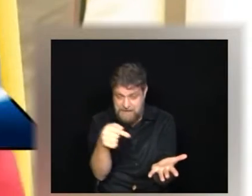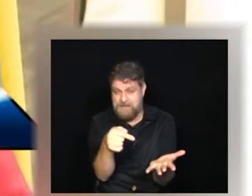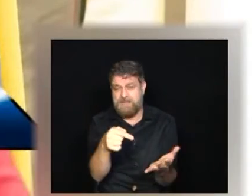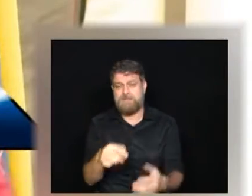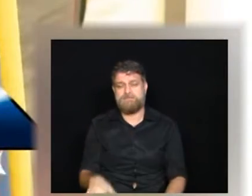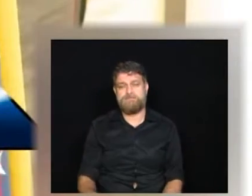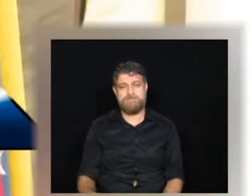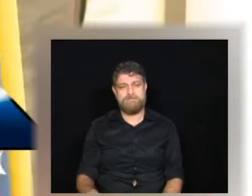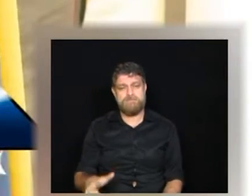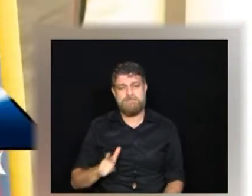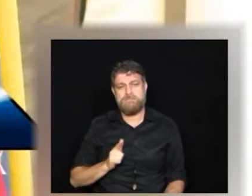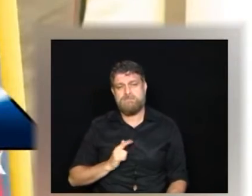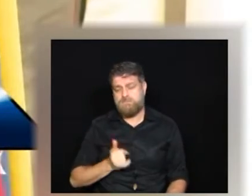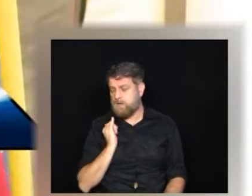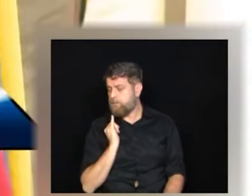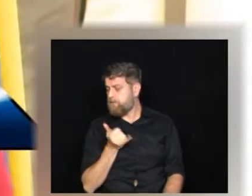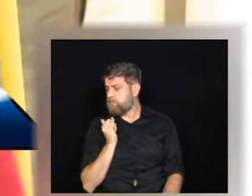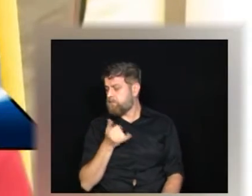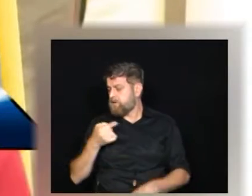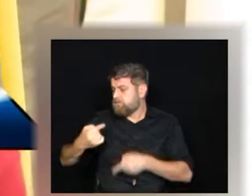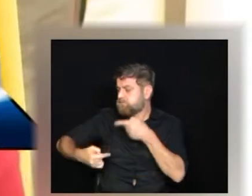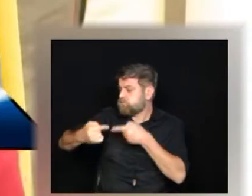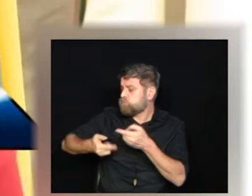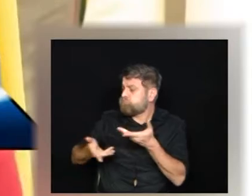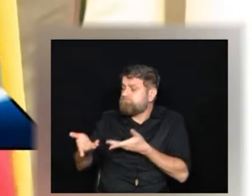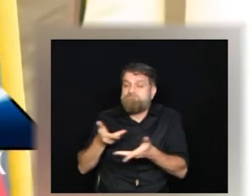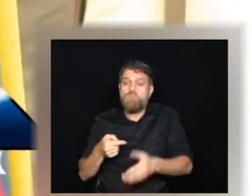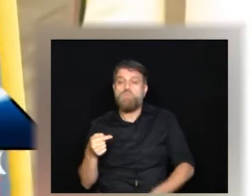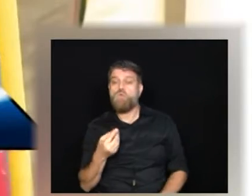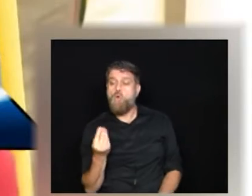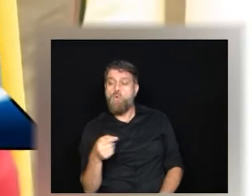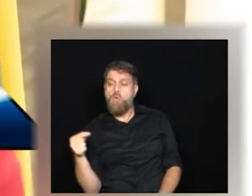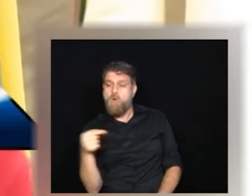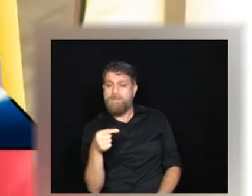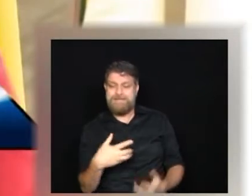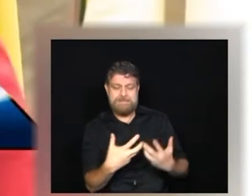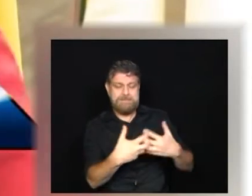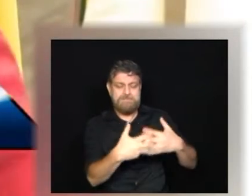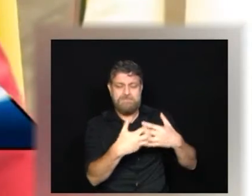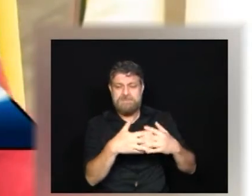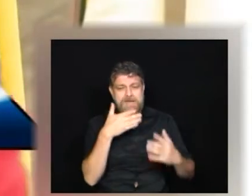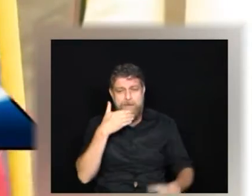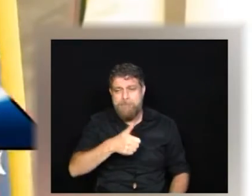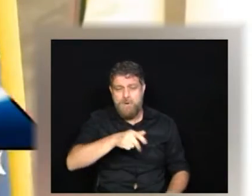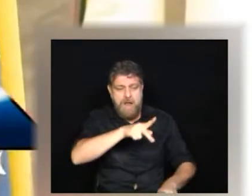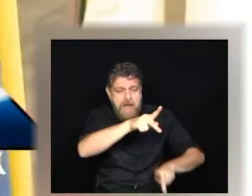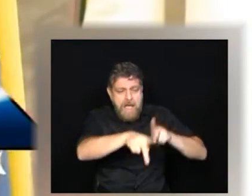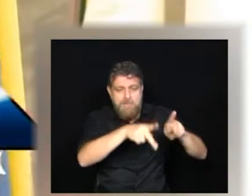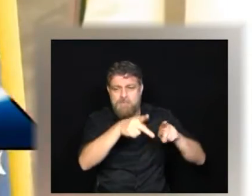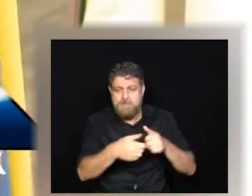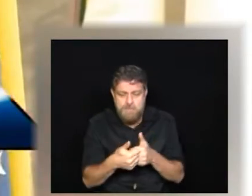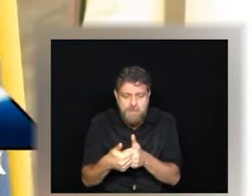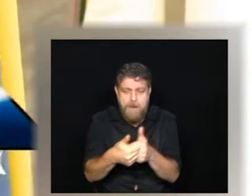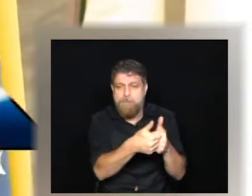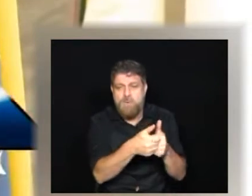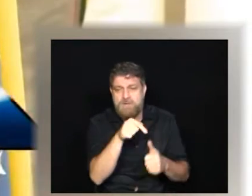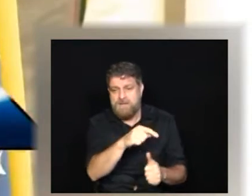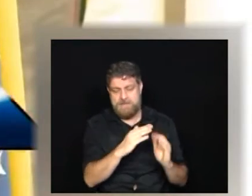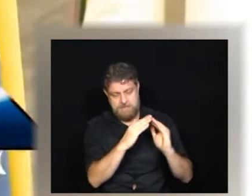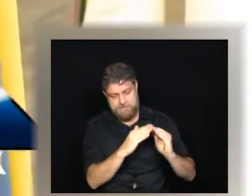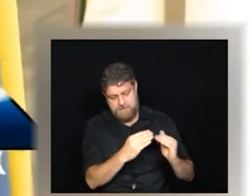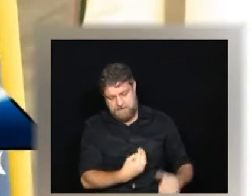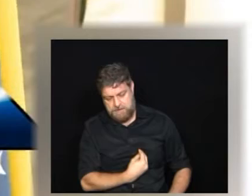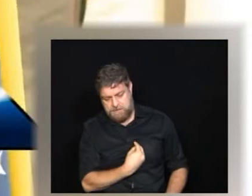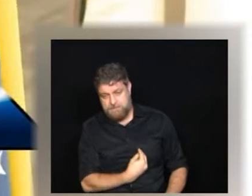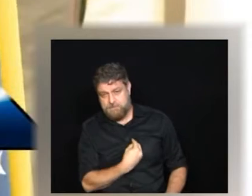Grande, e foi discutir como que ele pode ser mais efetivo para aquela população que está ali, né? Que habita